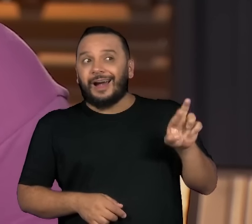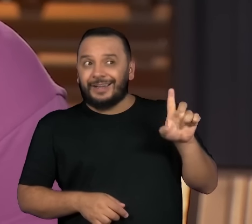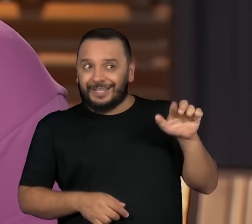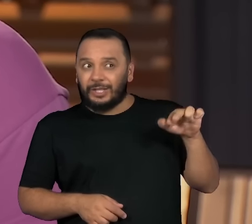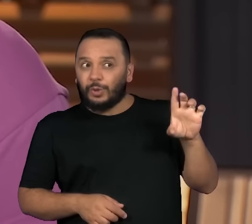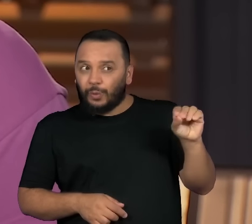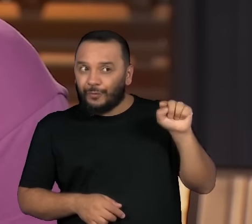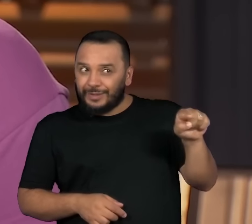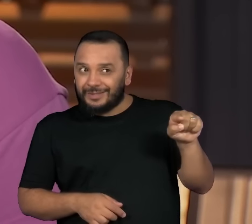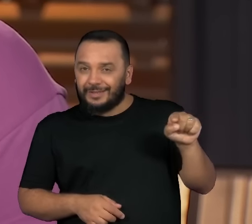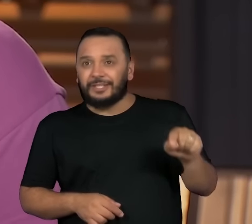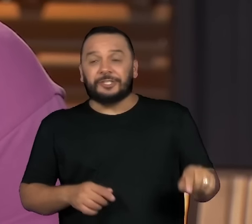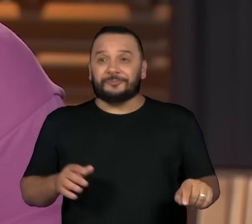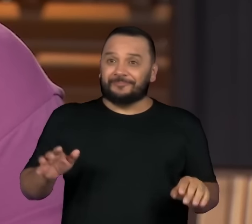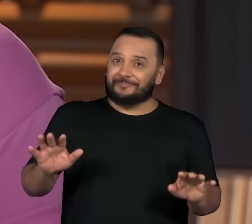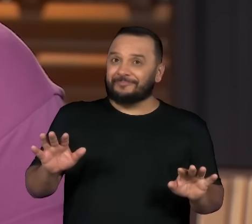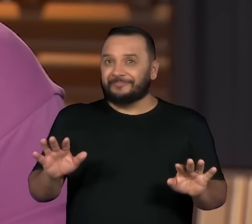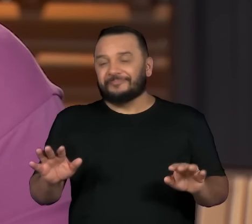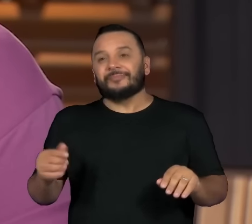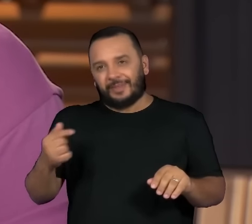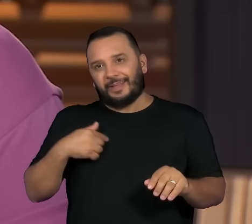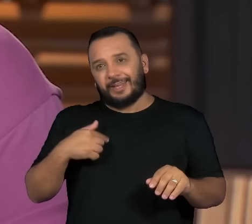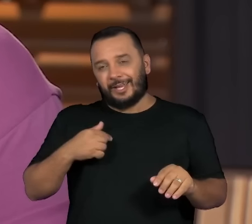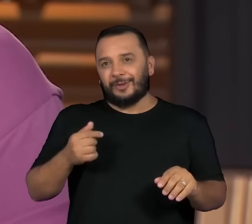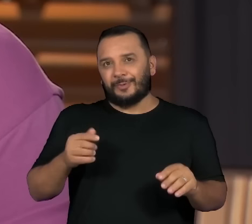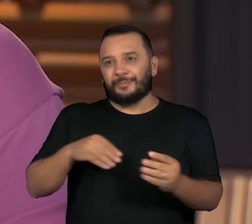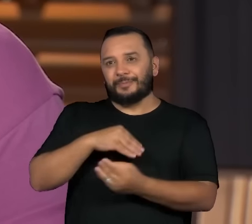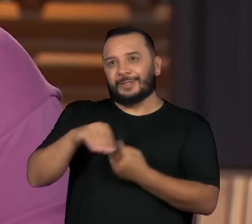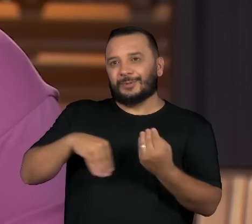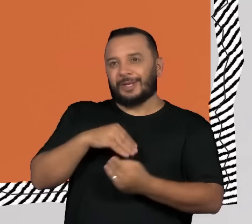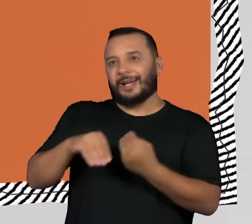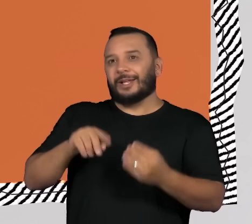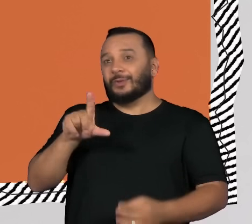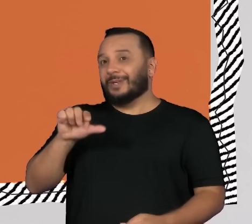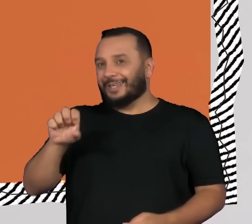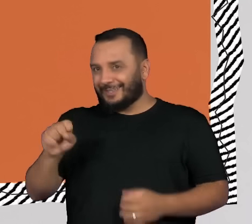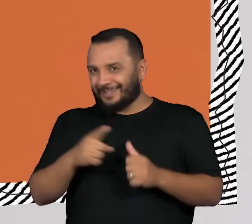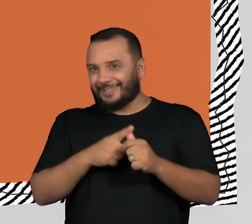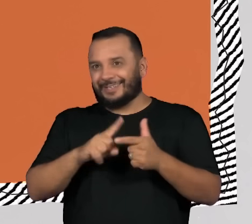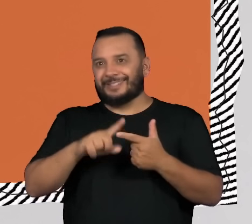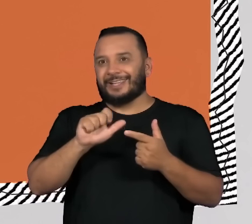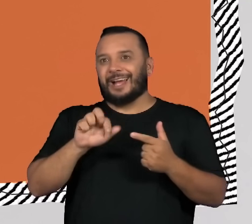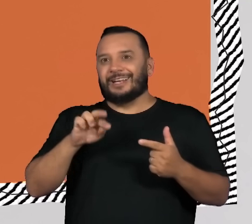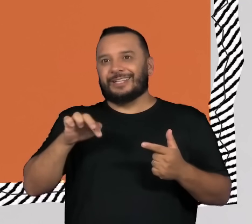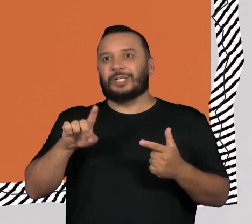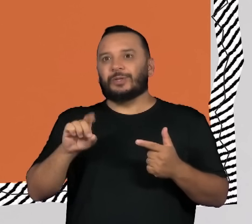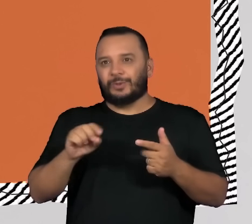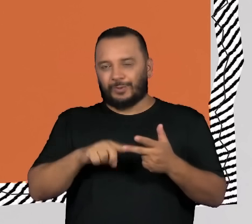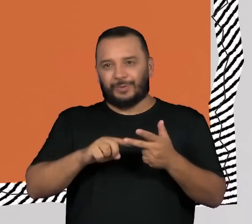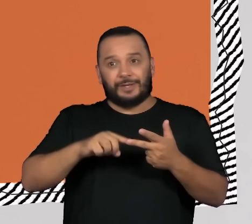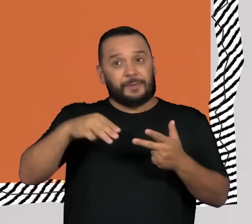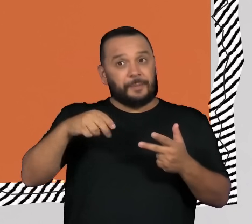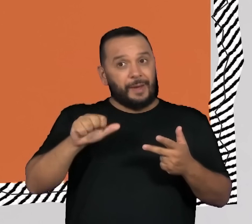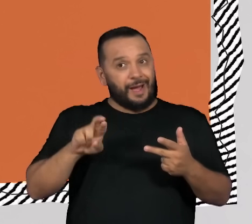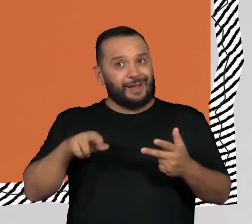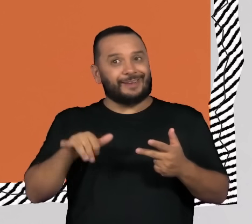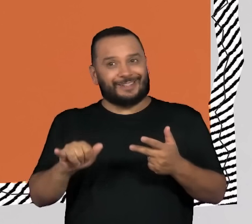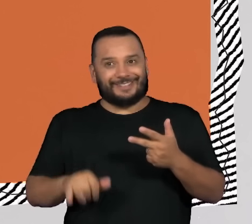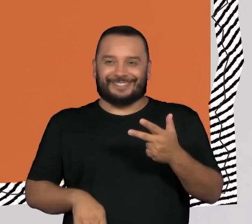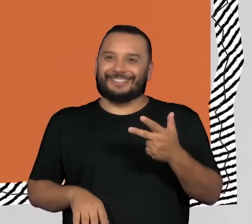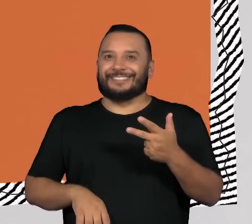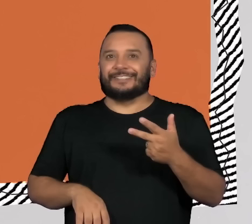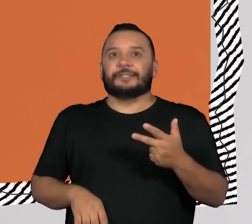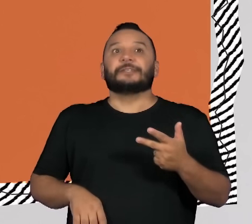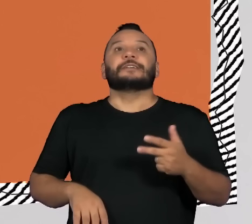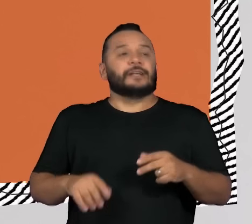era. Mas eu tava ali entre Liz e Arlindo e Mari. Eu achei que você estava entre Tia Amanda e Arlindo. Ó, já teve a Liz. Não, a